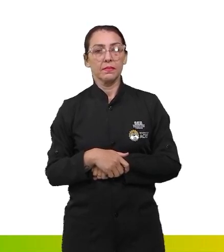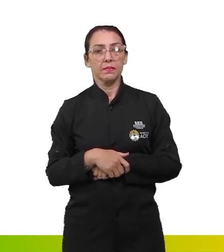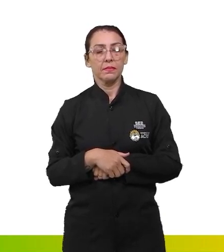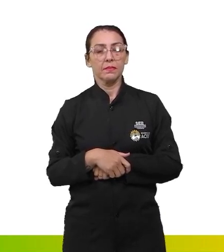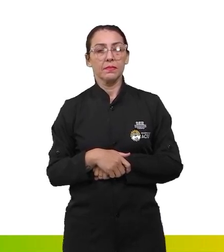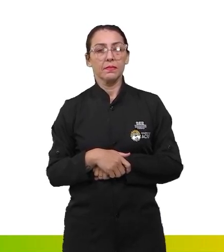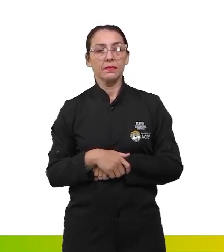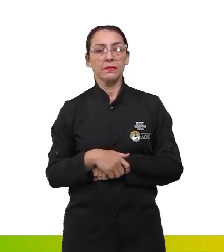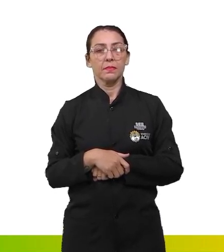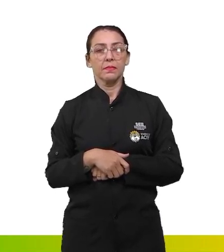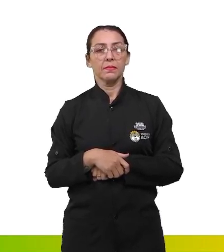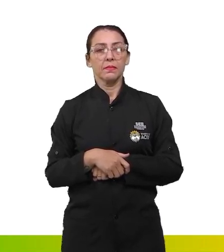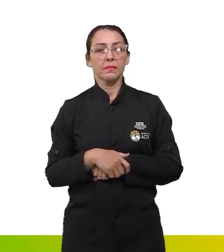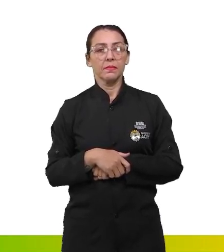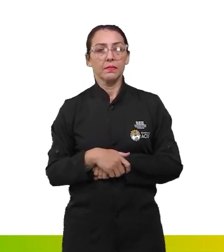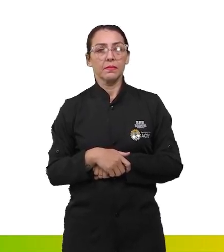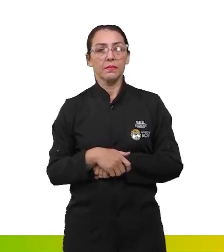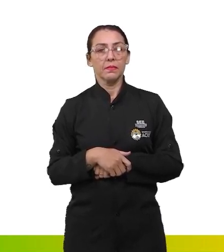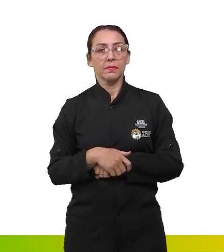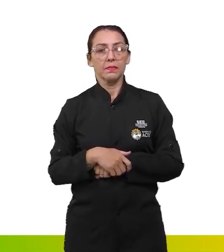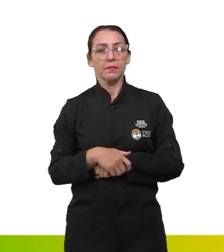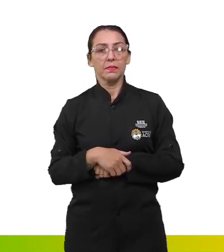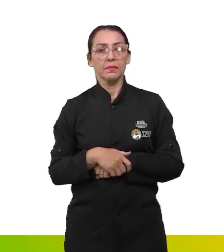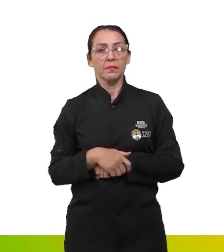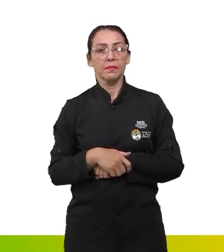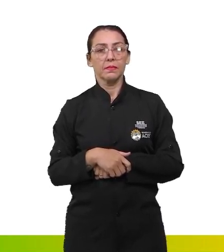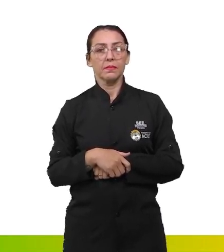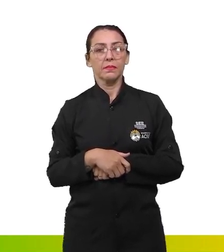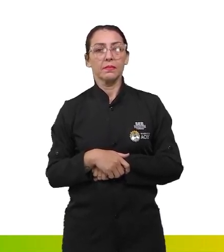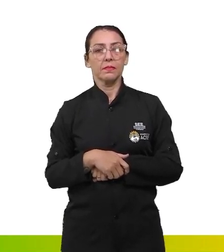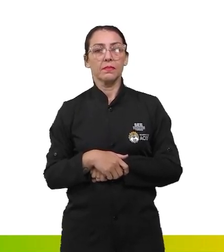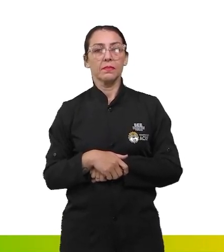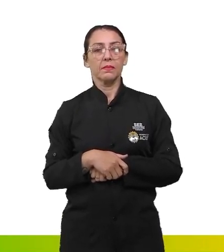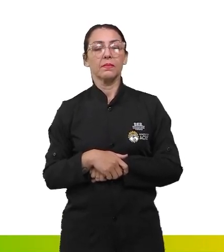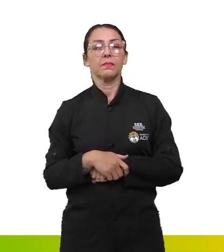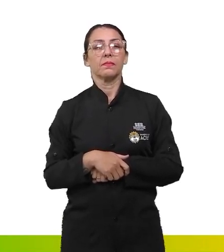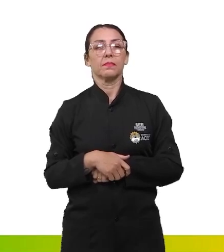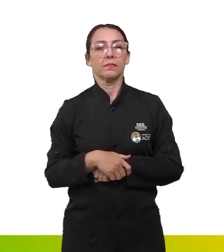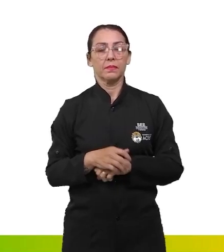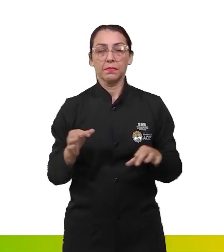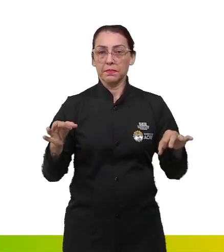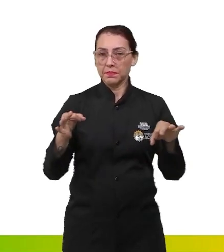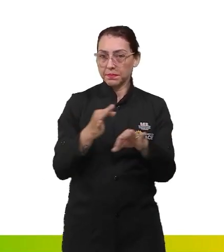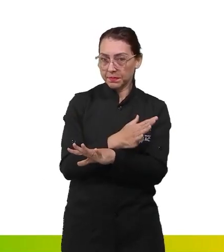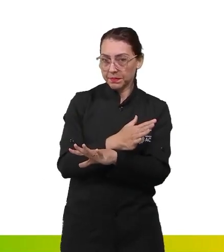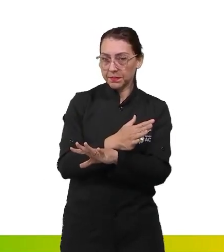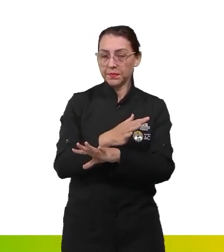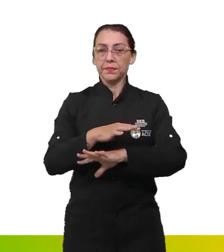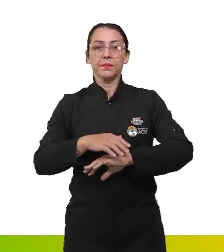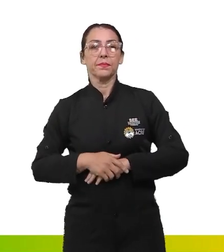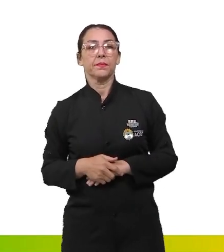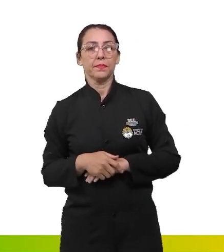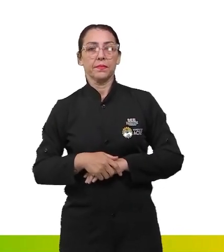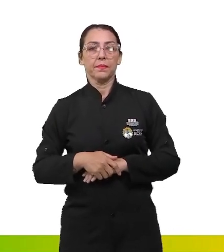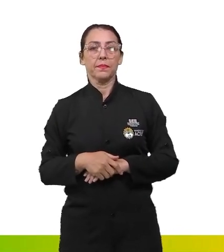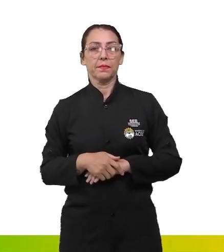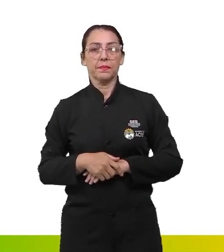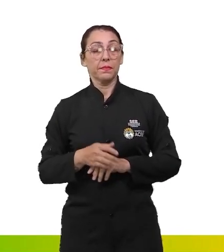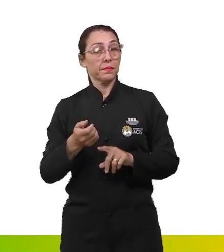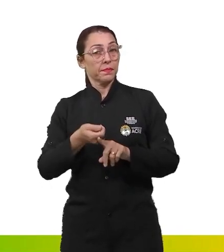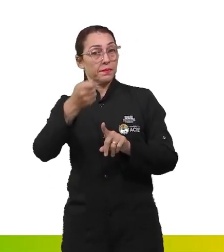Aí, olha aí, pronto. Me gustam